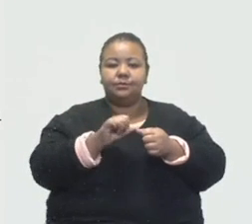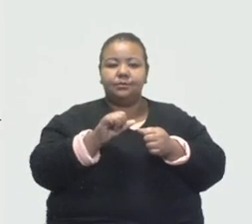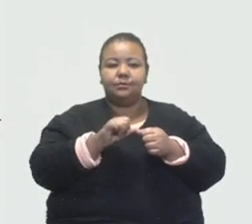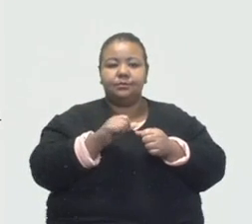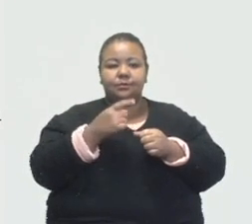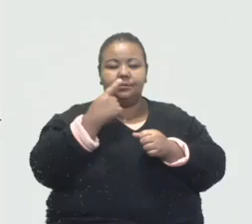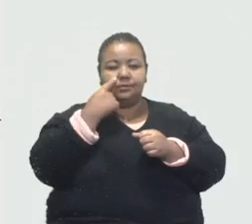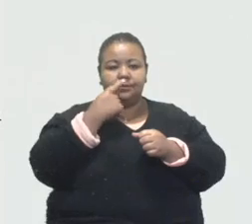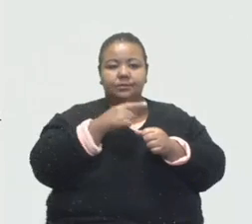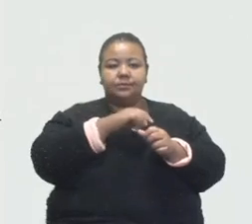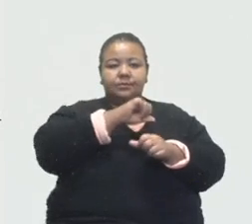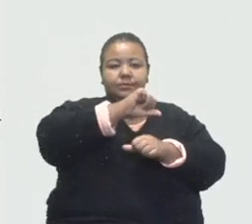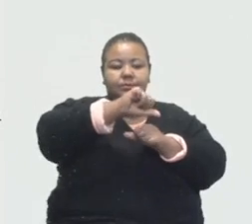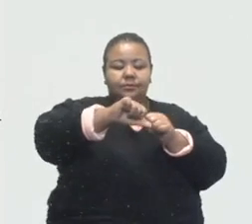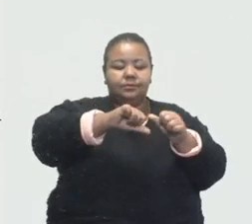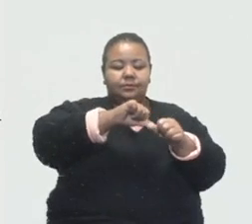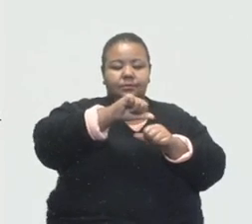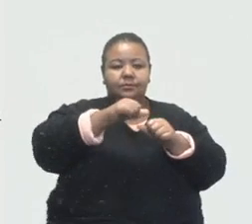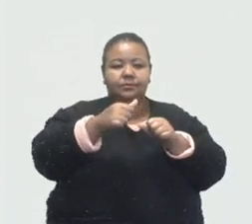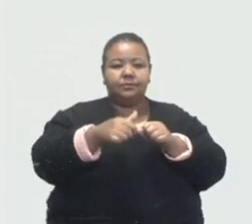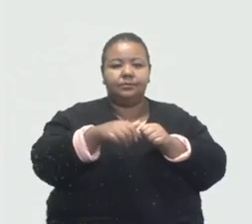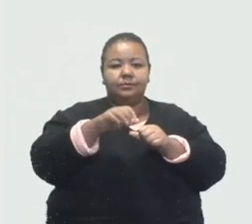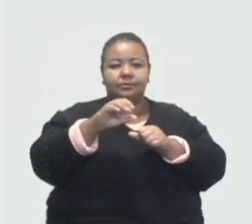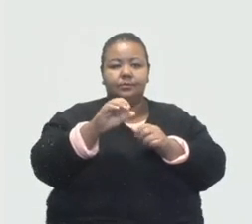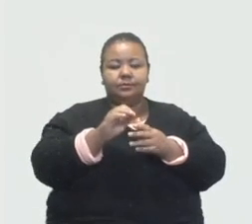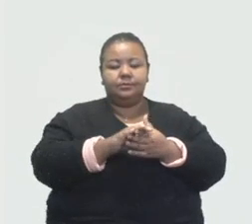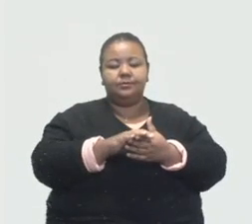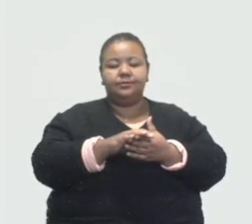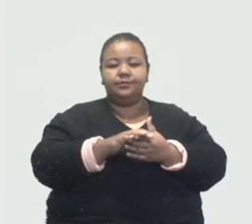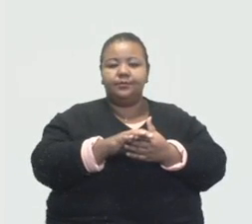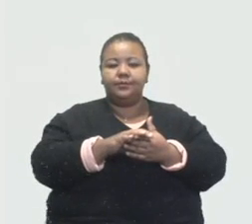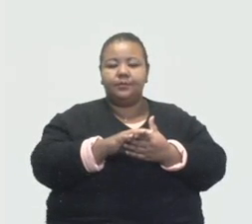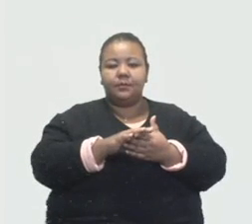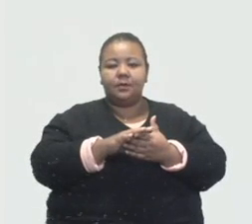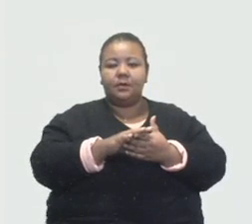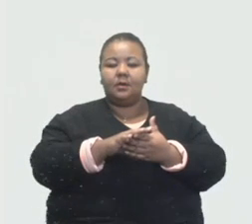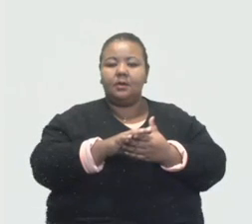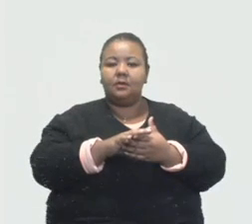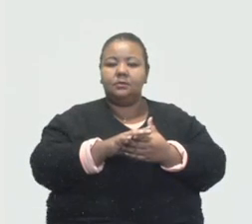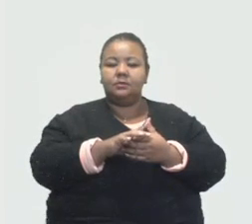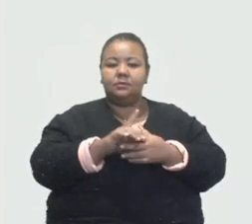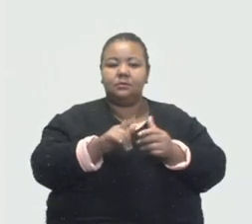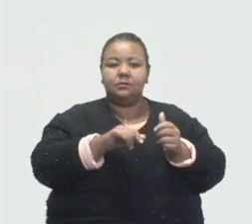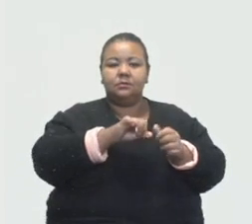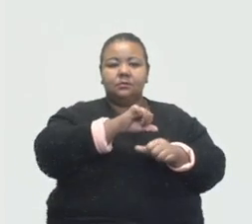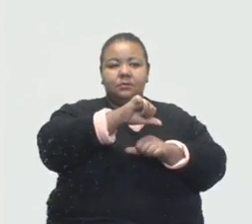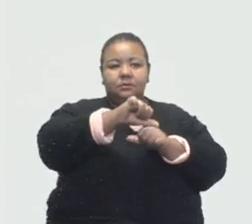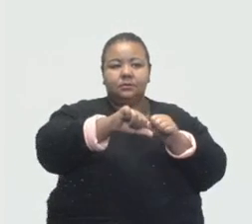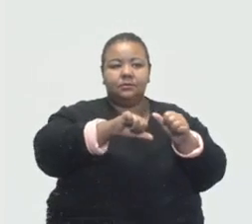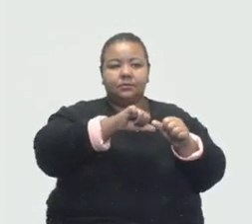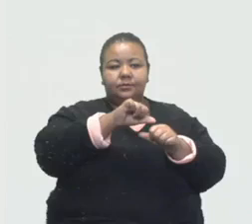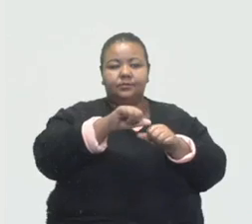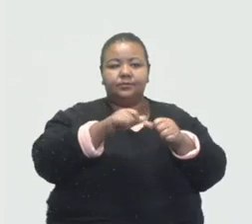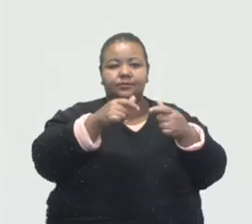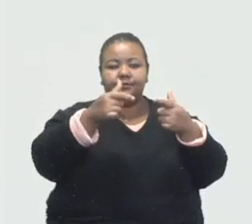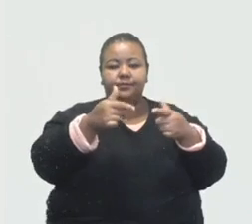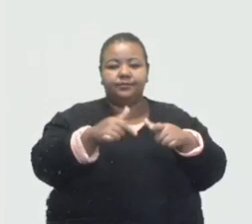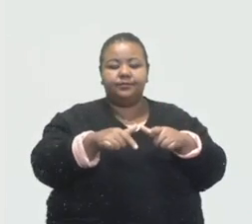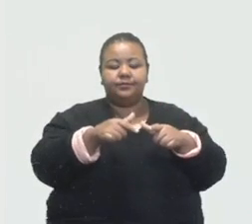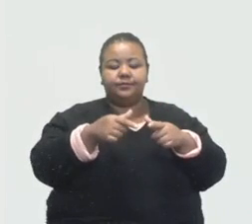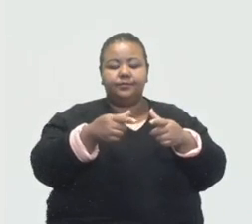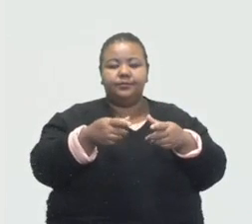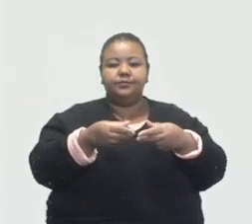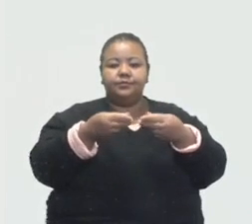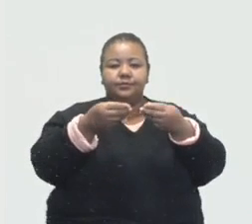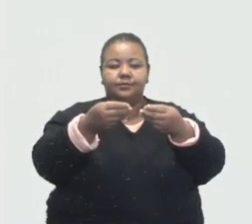vejo nossa transformação, ela vai ser igual ao vetor nulo do R2. O que nós vamos ter é que a nossa transformação, a gente tem como ela é dada,